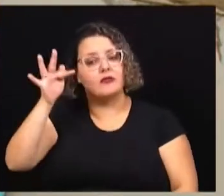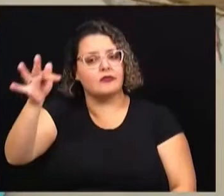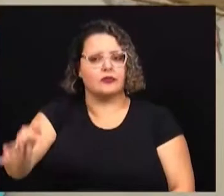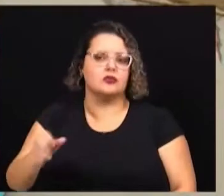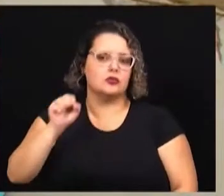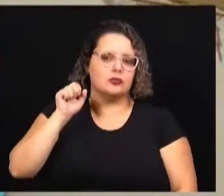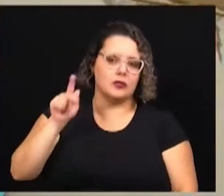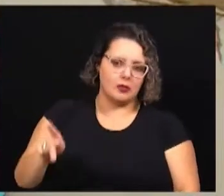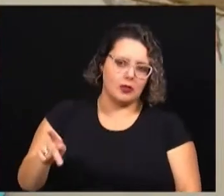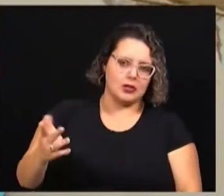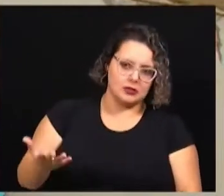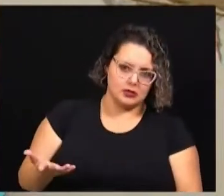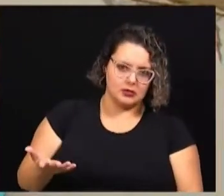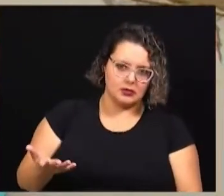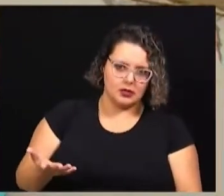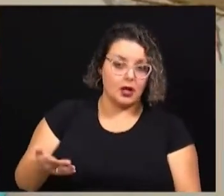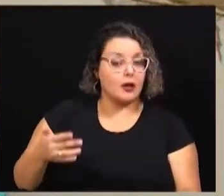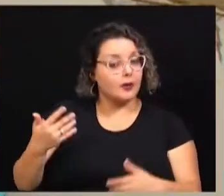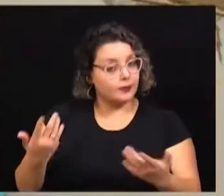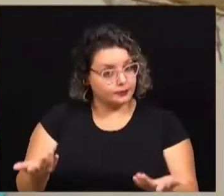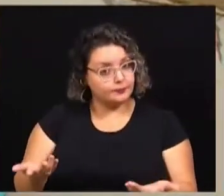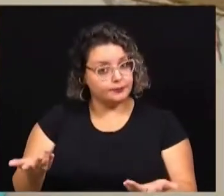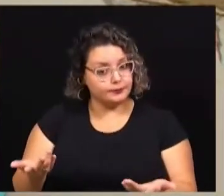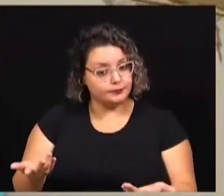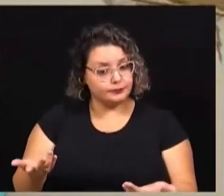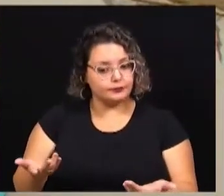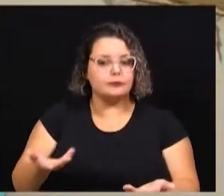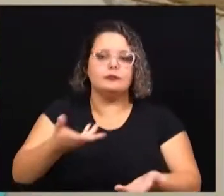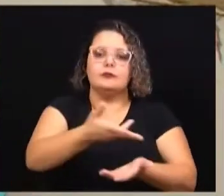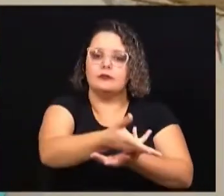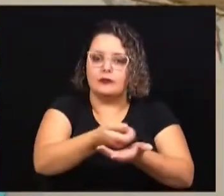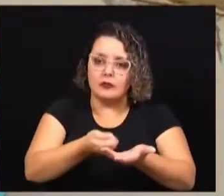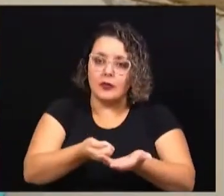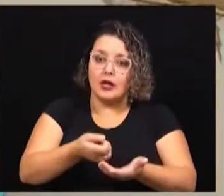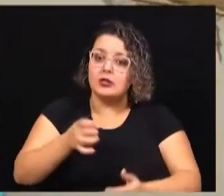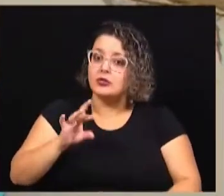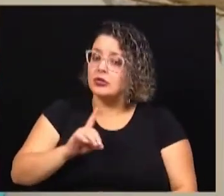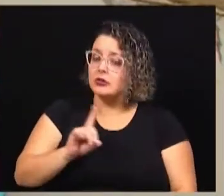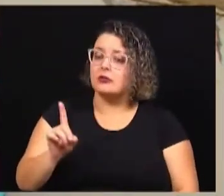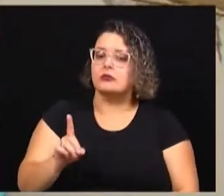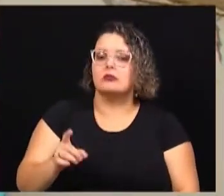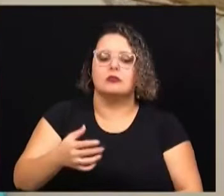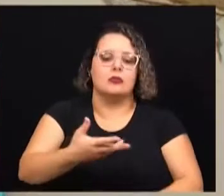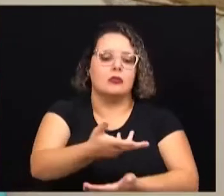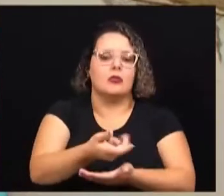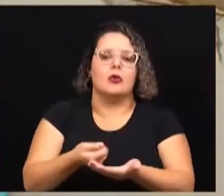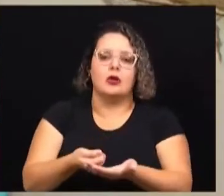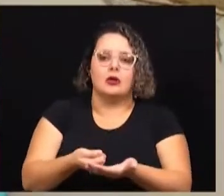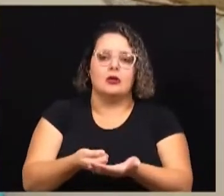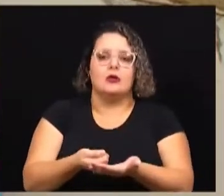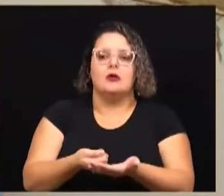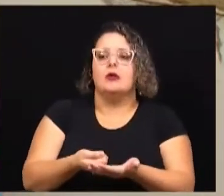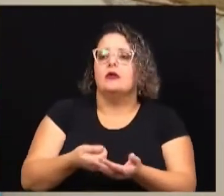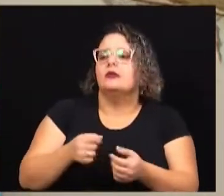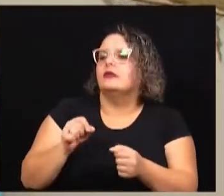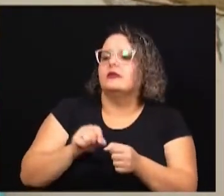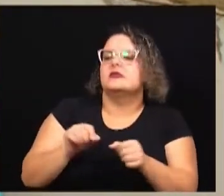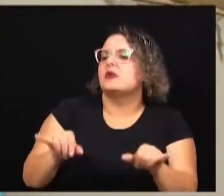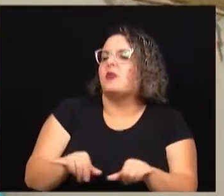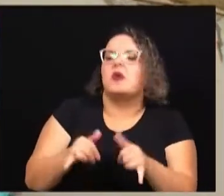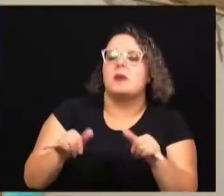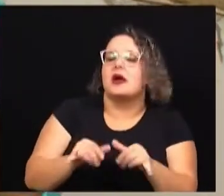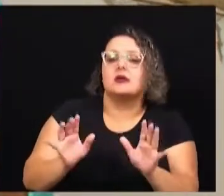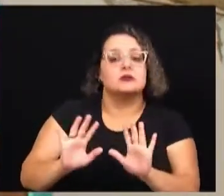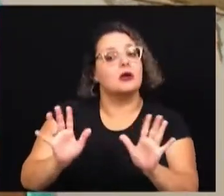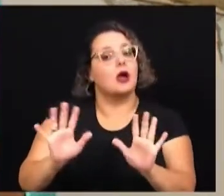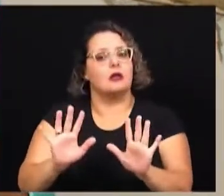sua aposentadoria. Então, eu sacaria. Só não sacaria se for, de repente, assim, vou fazer bobagem.